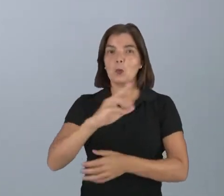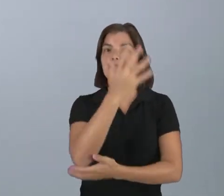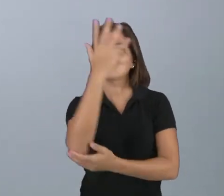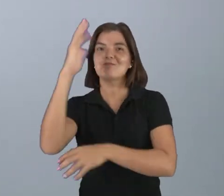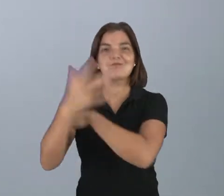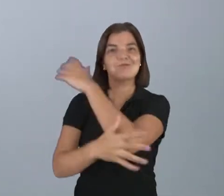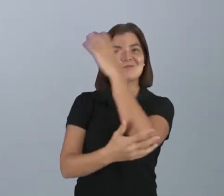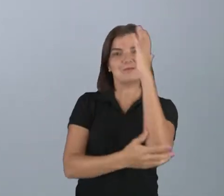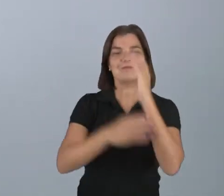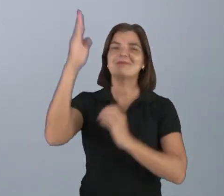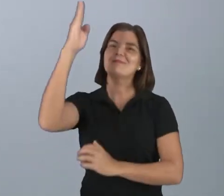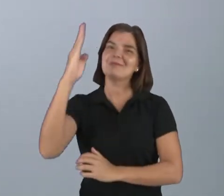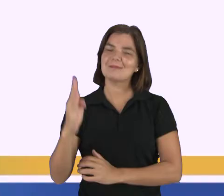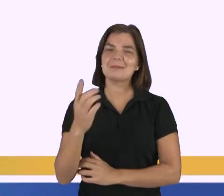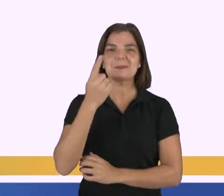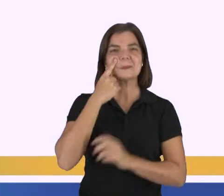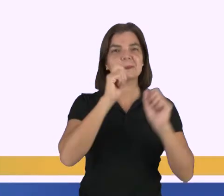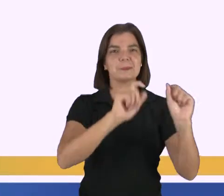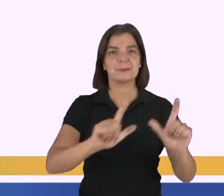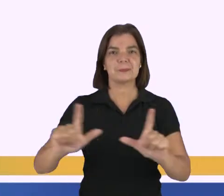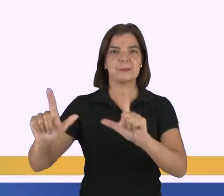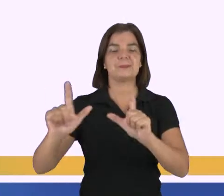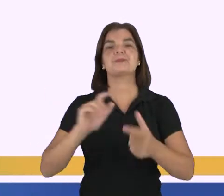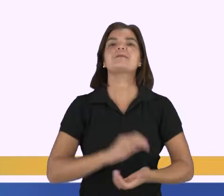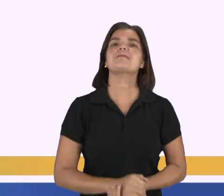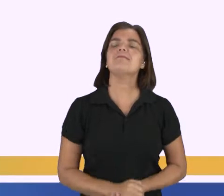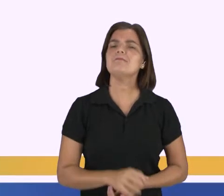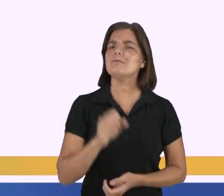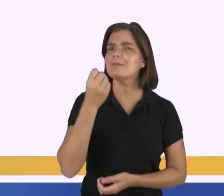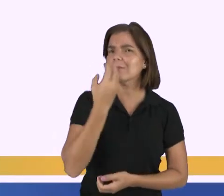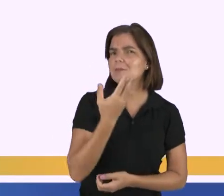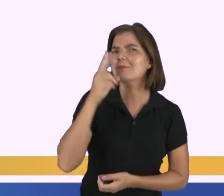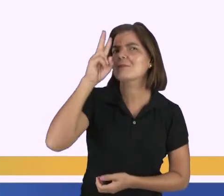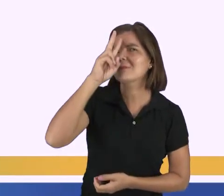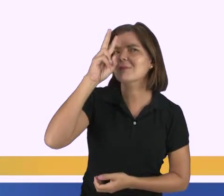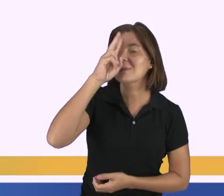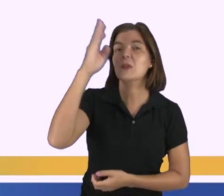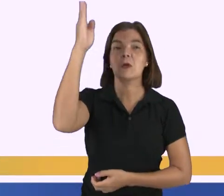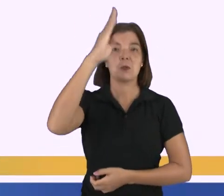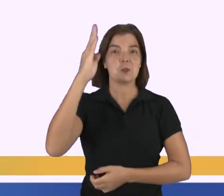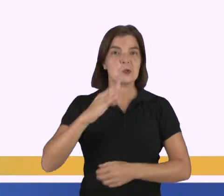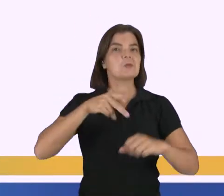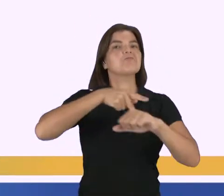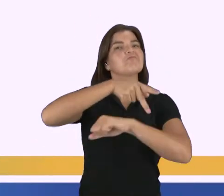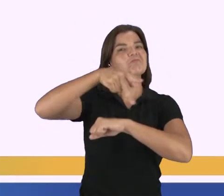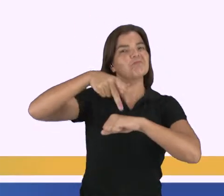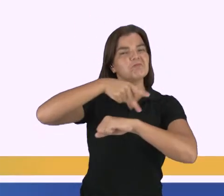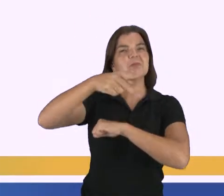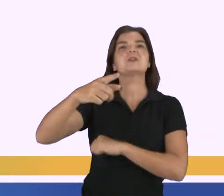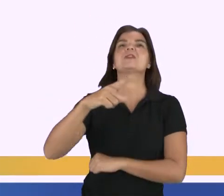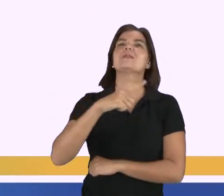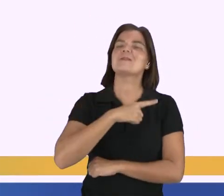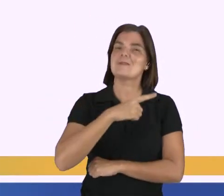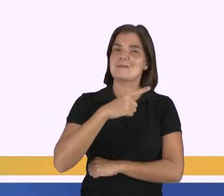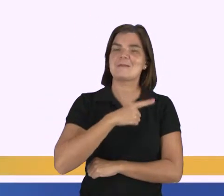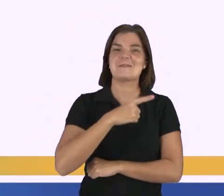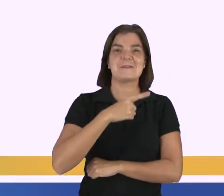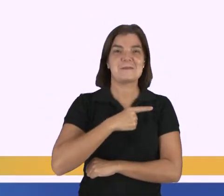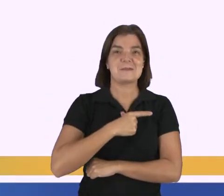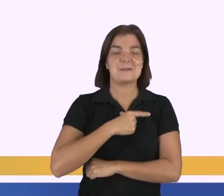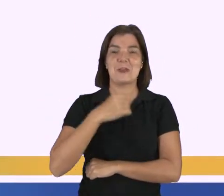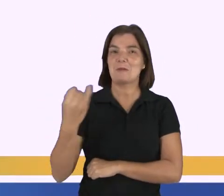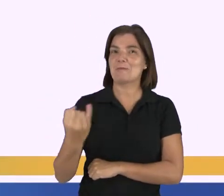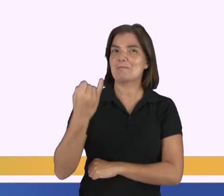do Brasil. Então acompanha comigo. É bom lembrar que o Brasil é um dos países que tem uma das maiores riquezas